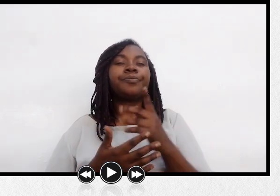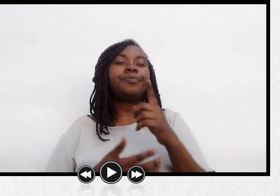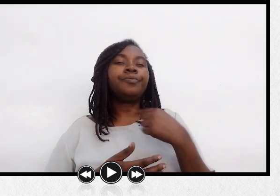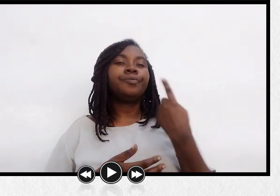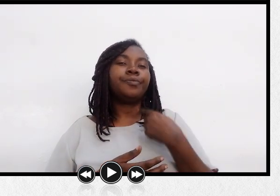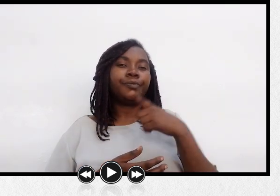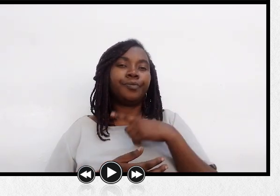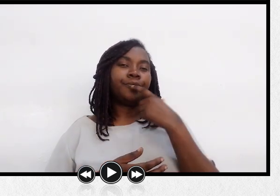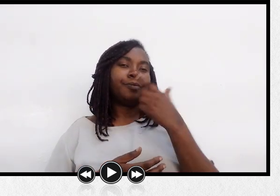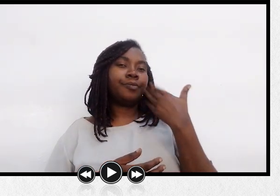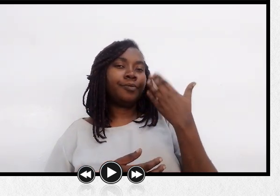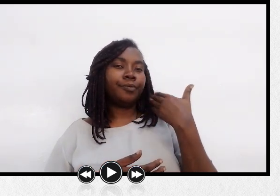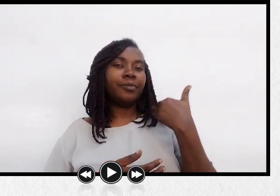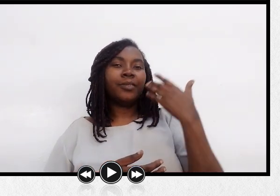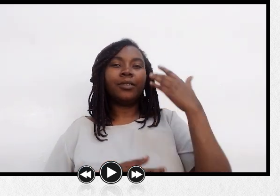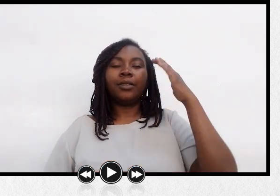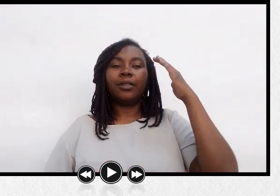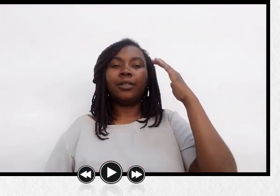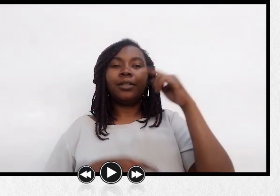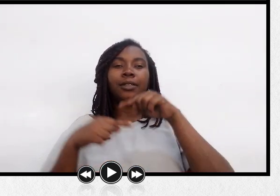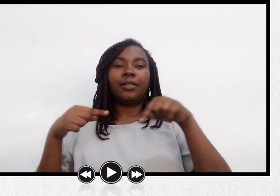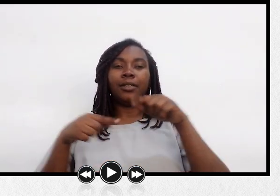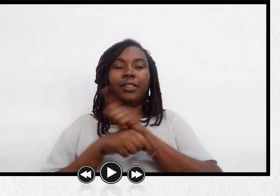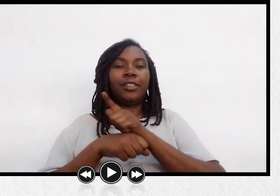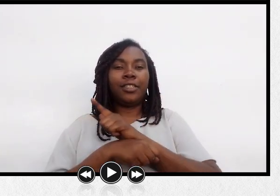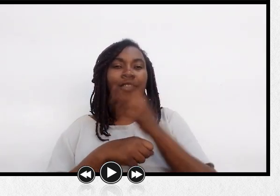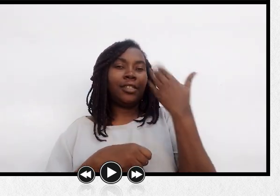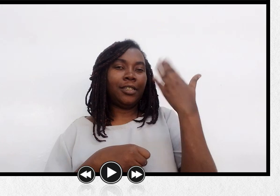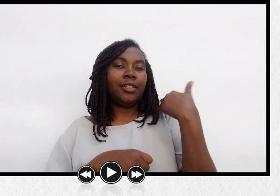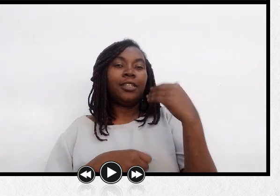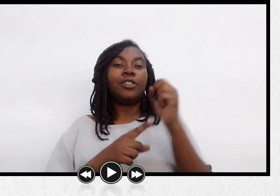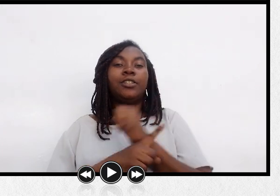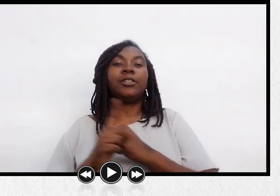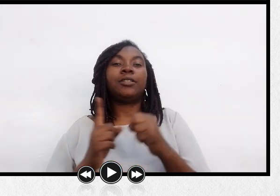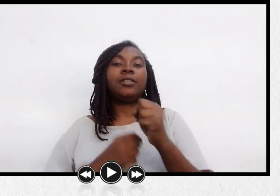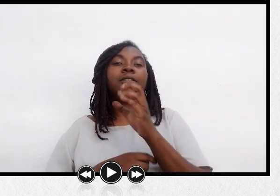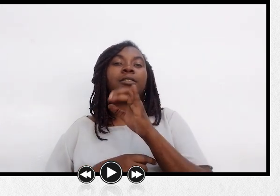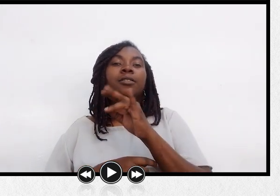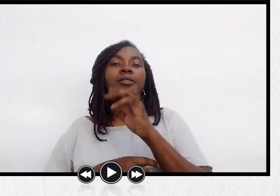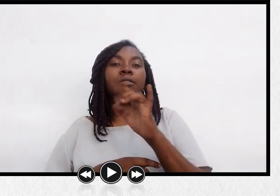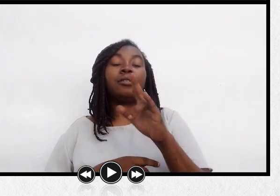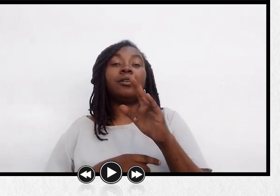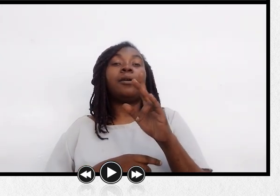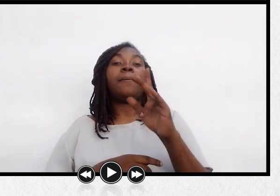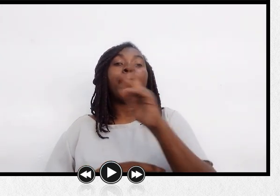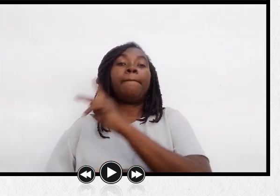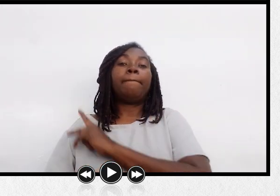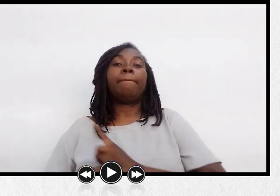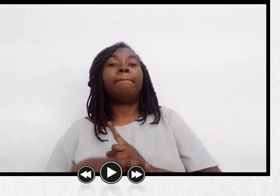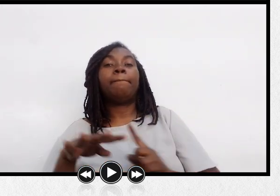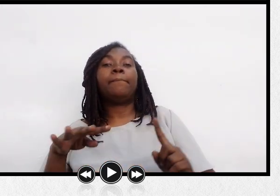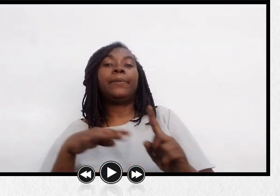tivemos recentemente, na gestão passada, a sociedade civil presidindo comitês de bacias. Por exemplo, o Comitê do Paraíba do